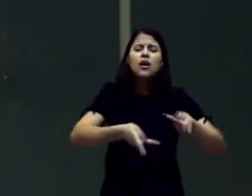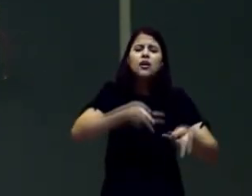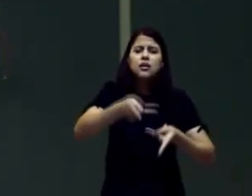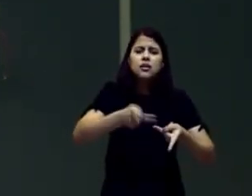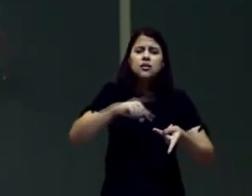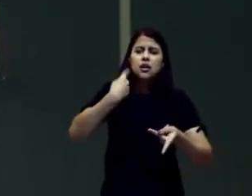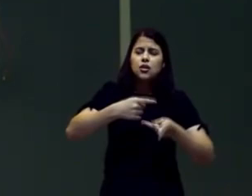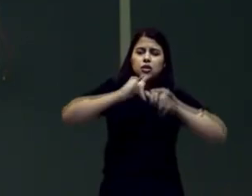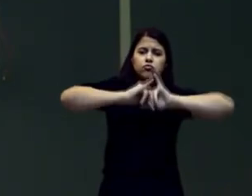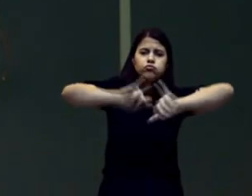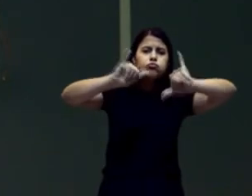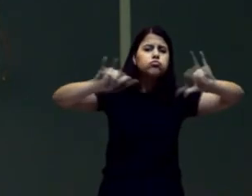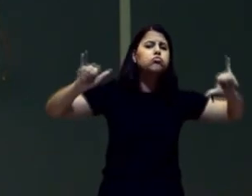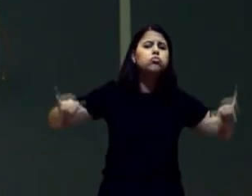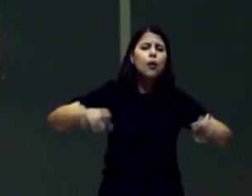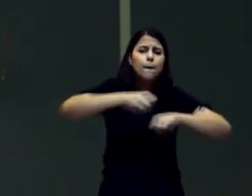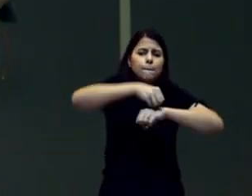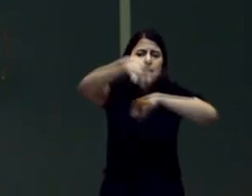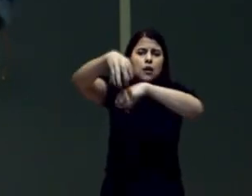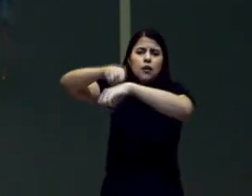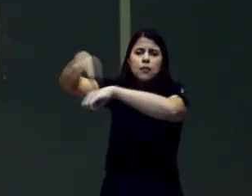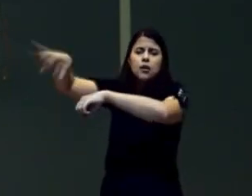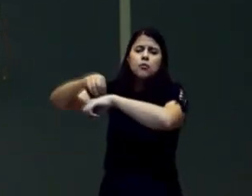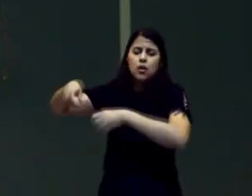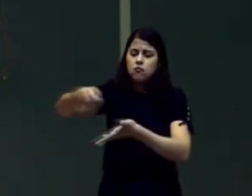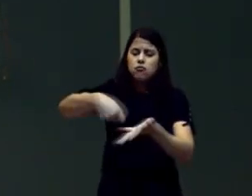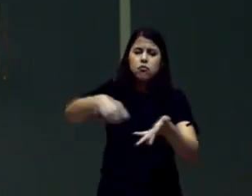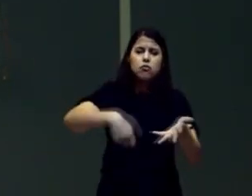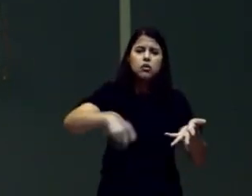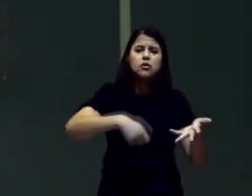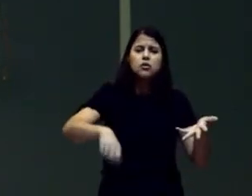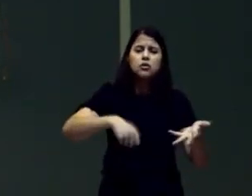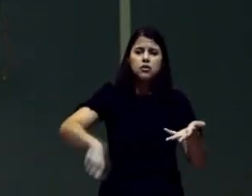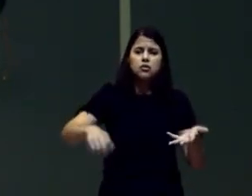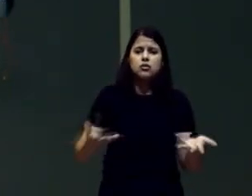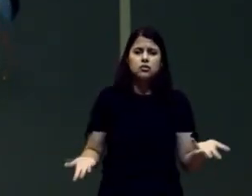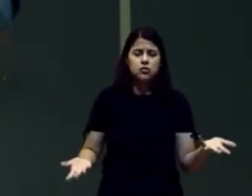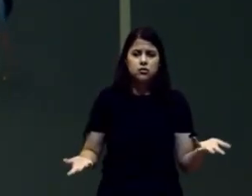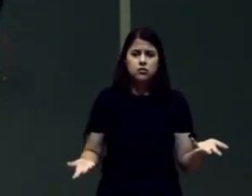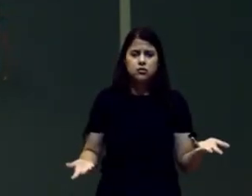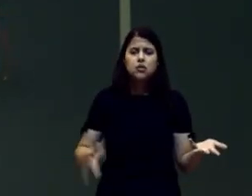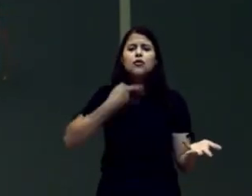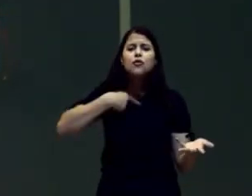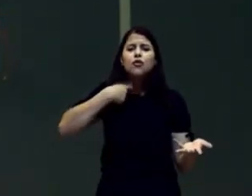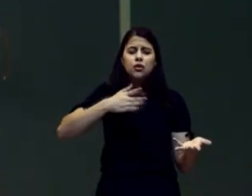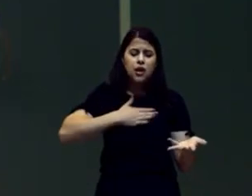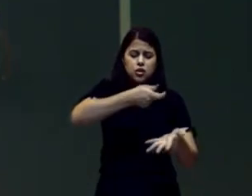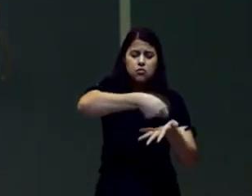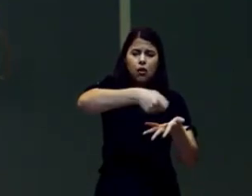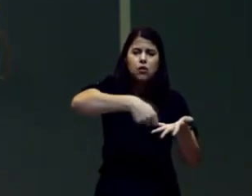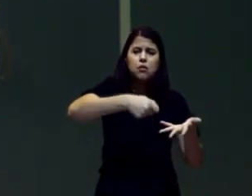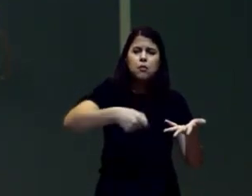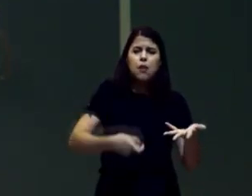nós transmitiríamos através deste último escrito, desta última declaração de vontade, às vésperas